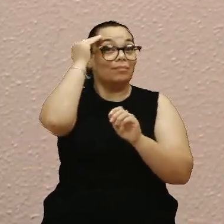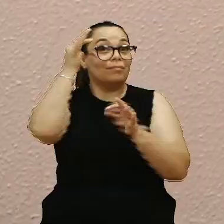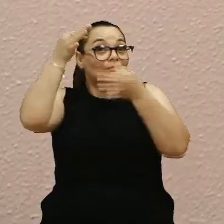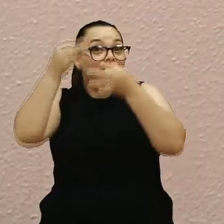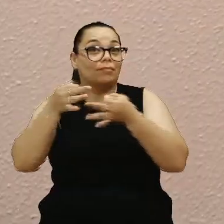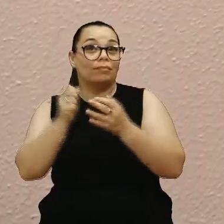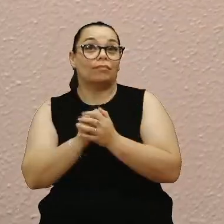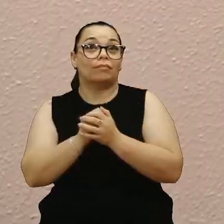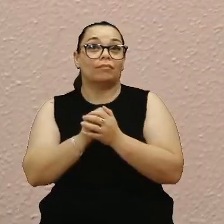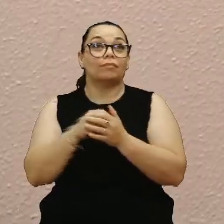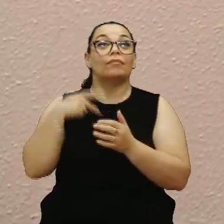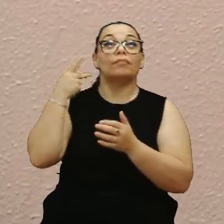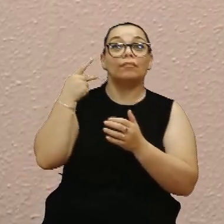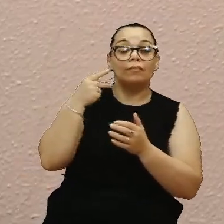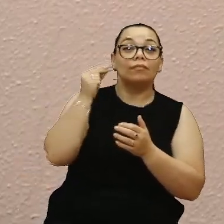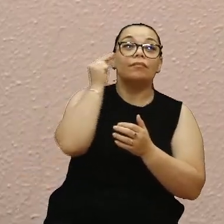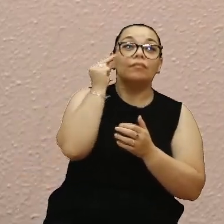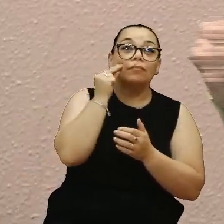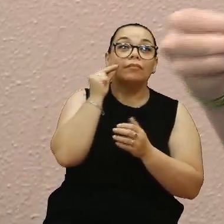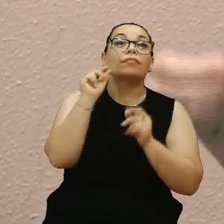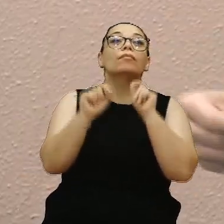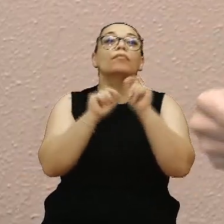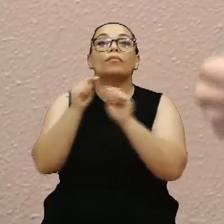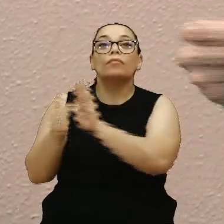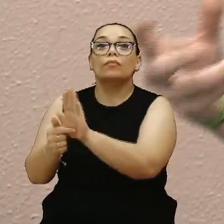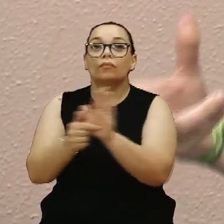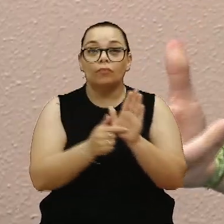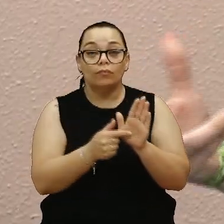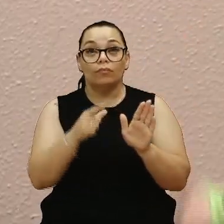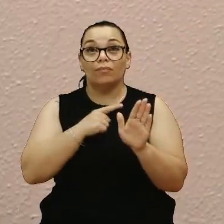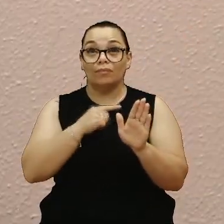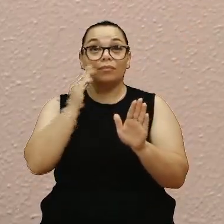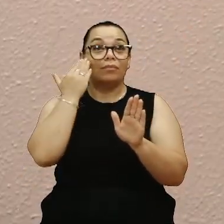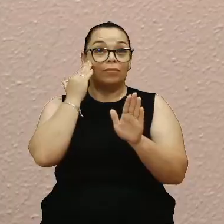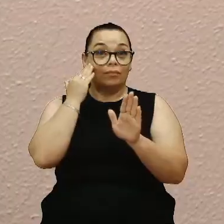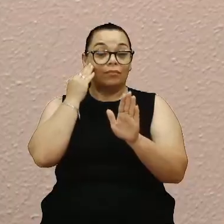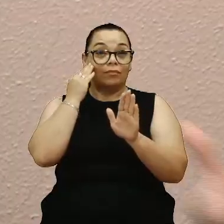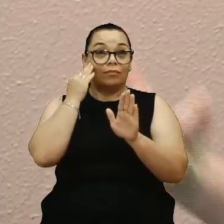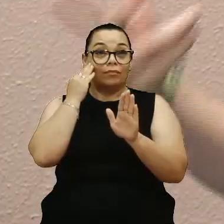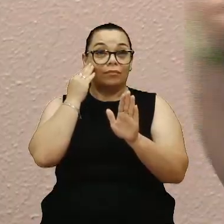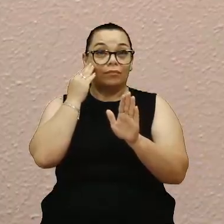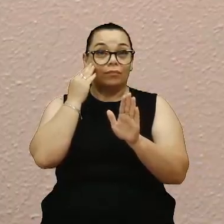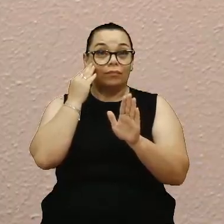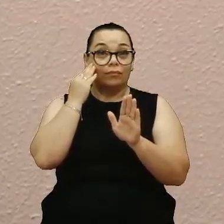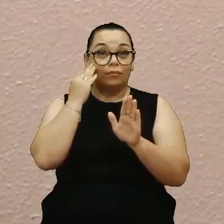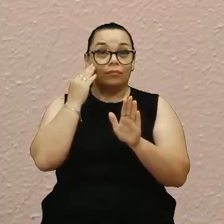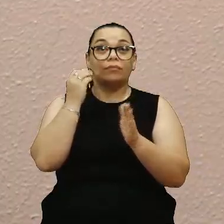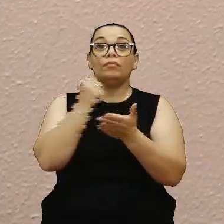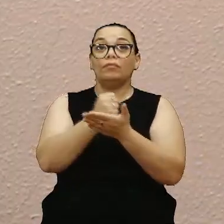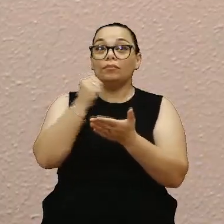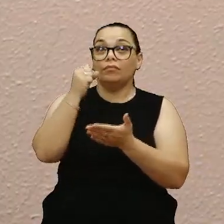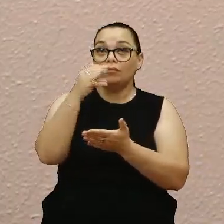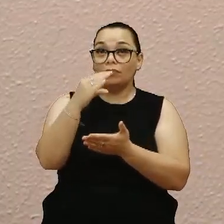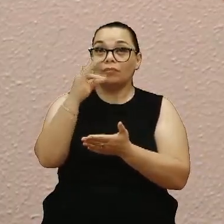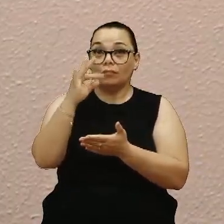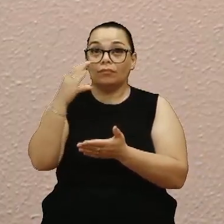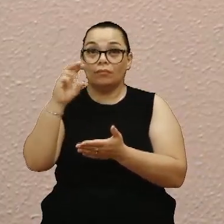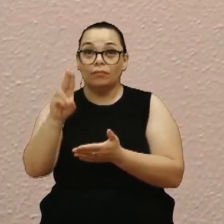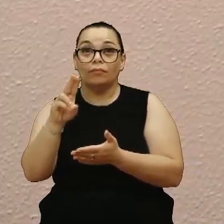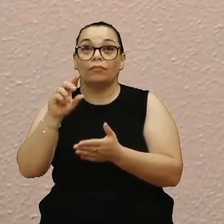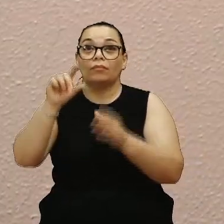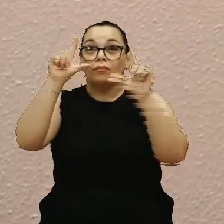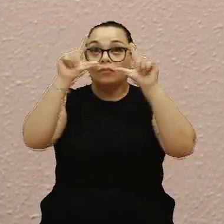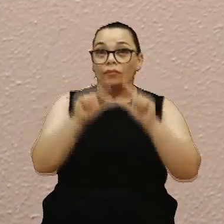fato. Se o vereador Libardi trouxe que houve o entendimento do tribunal que a passagem poderia diminuir